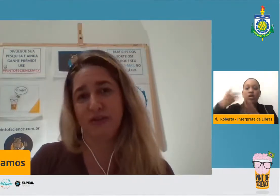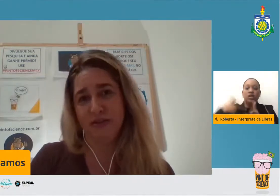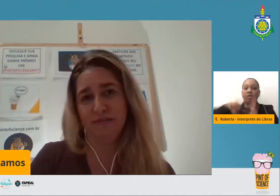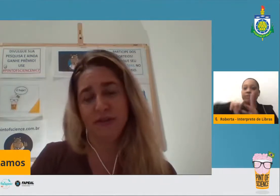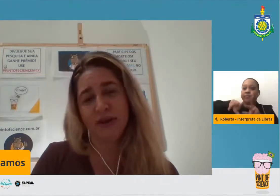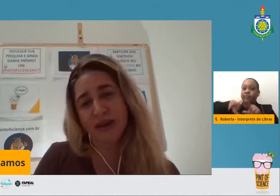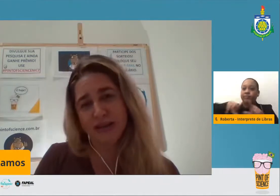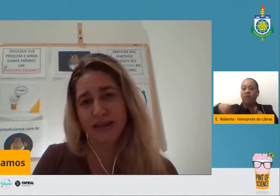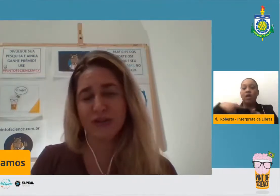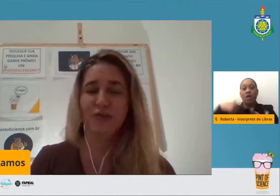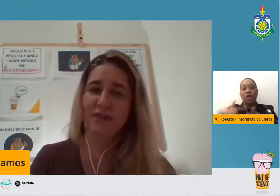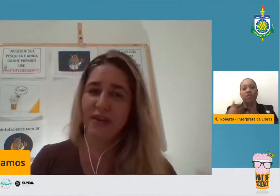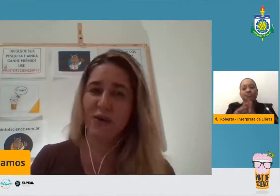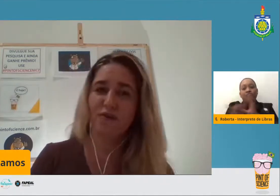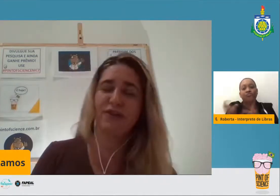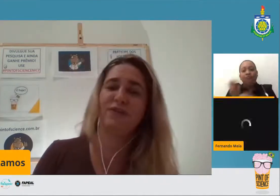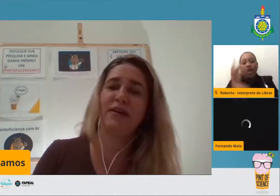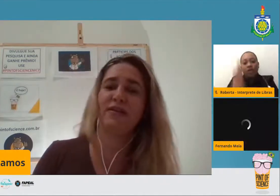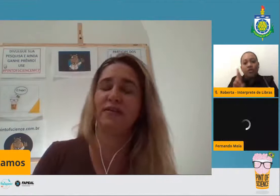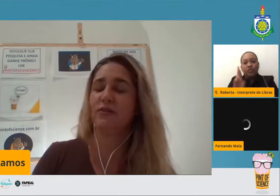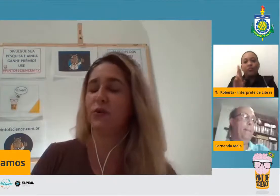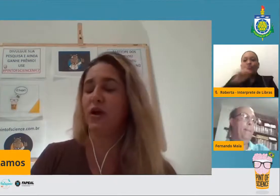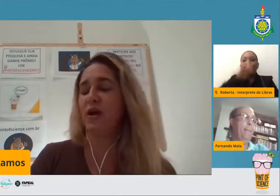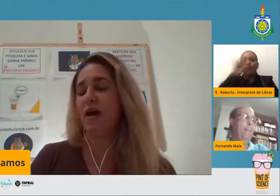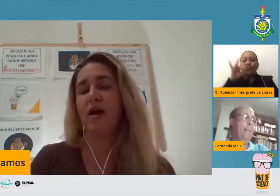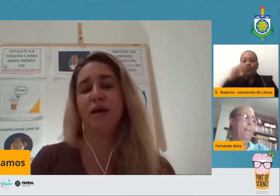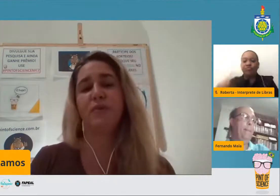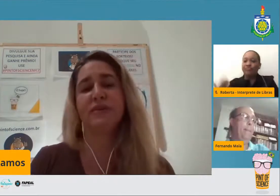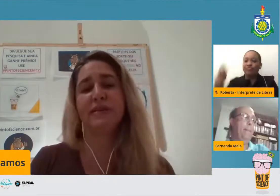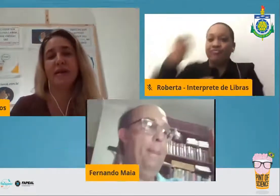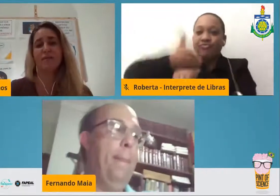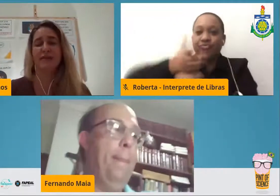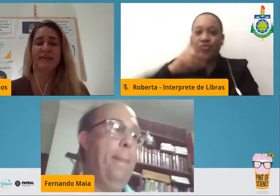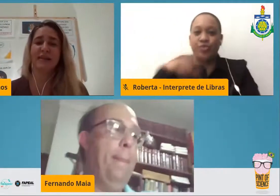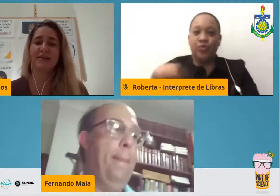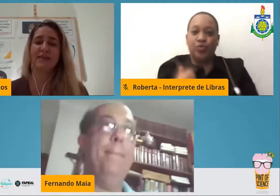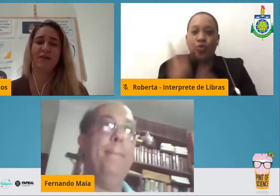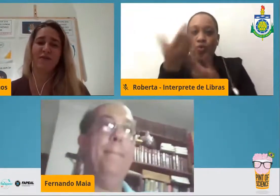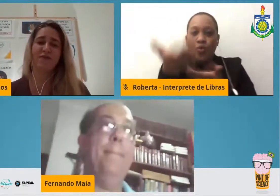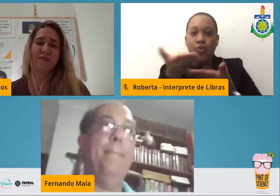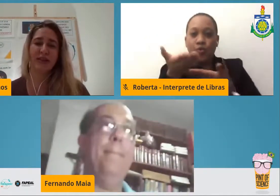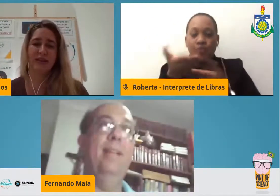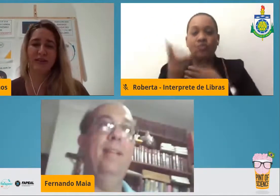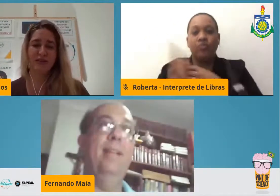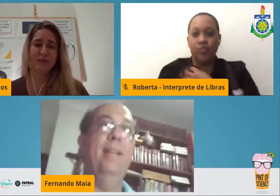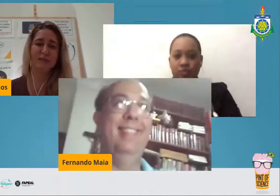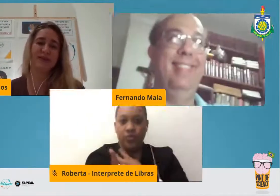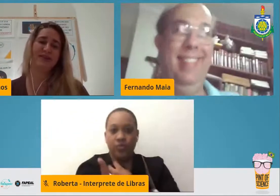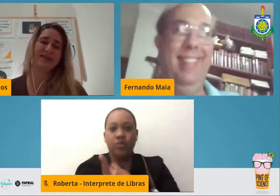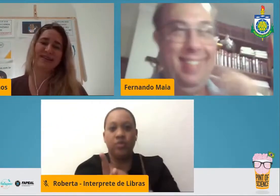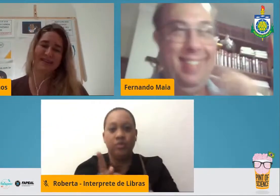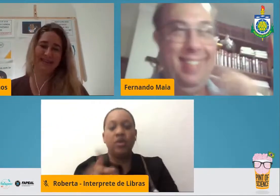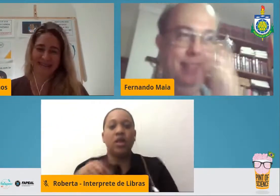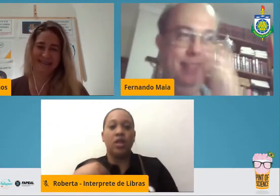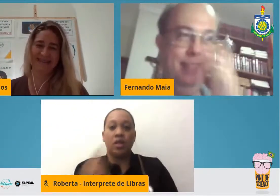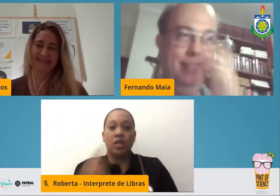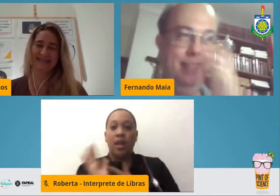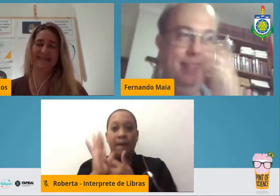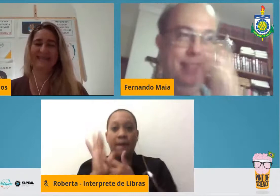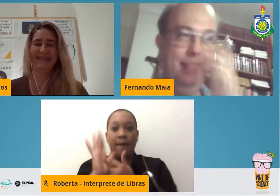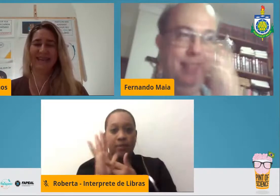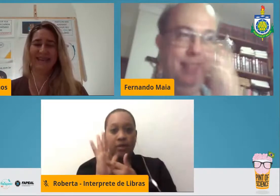estar aqui com a gente. Então, agradeço e convido o Fernando a proceder à apresentação dos demais